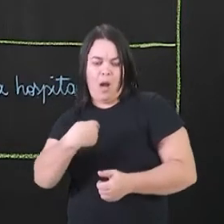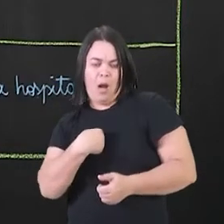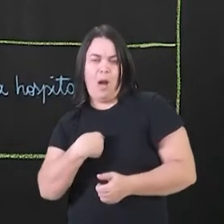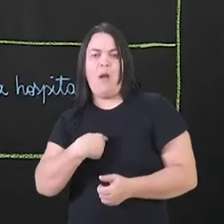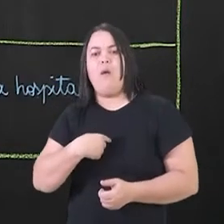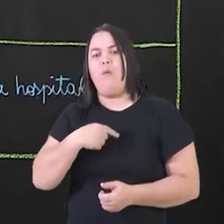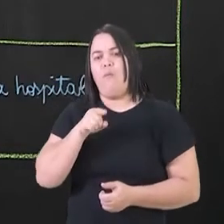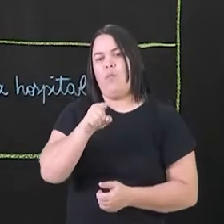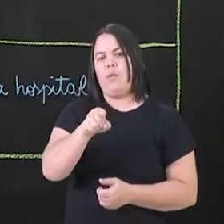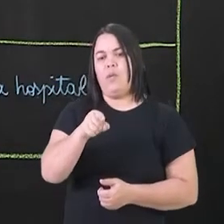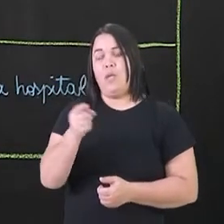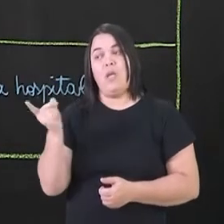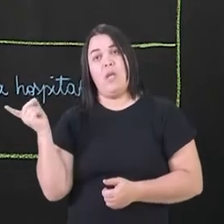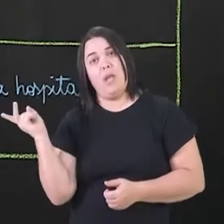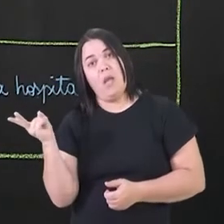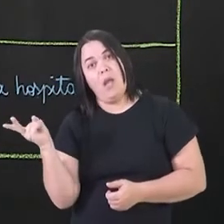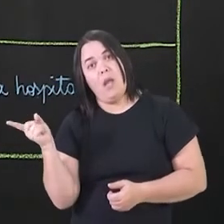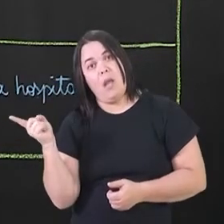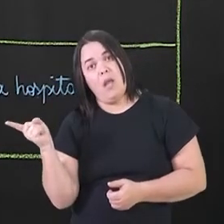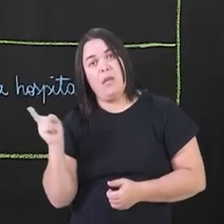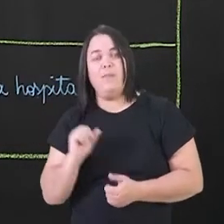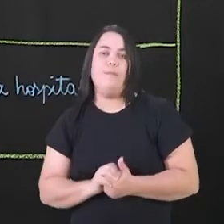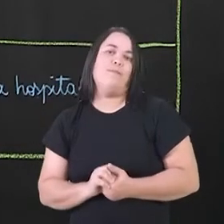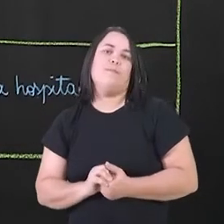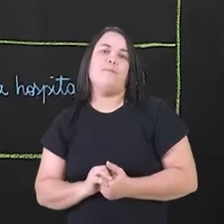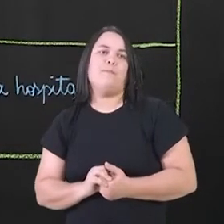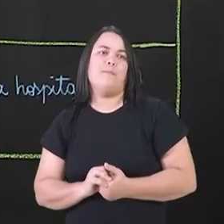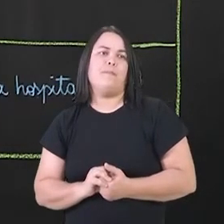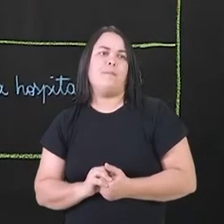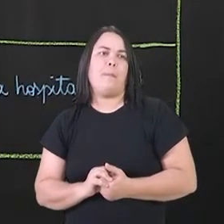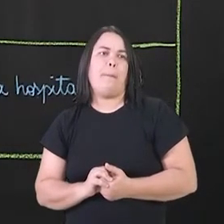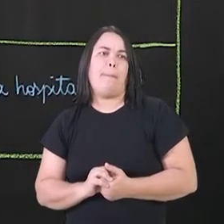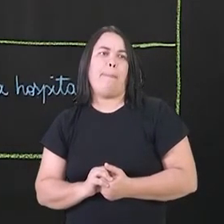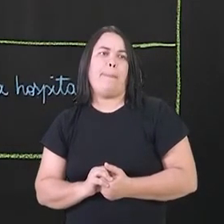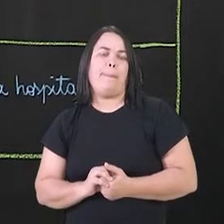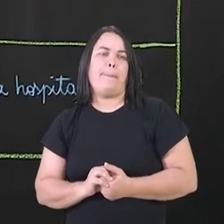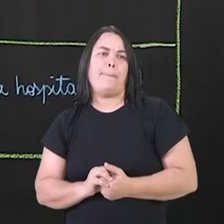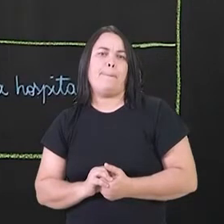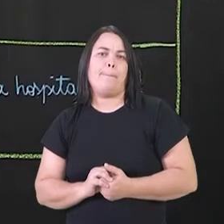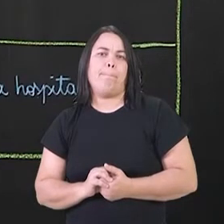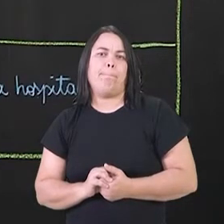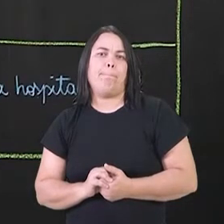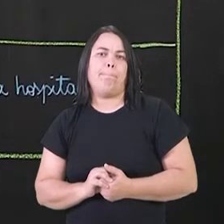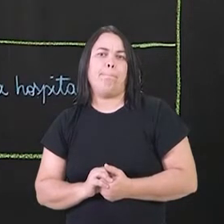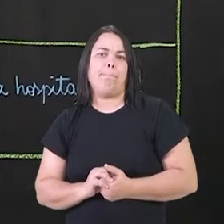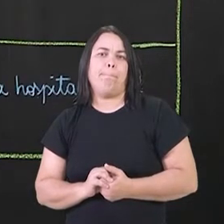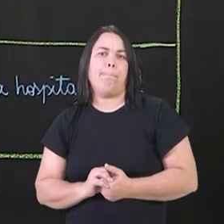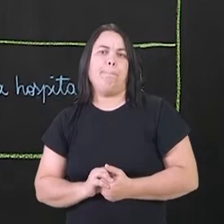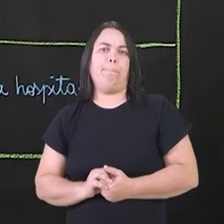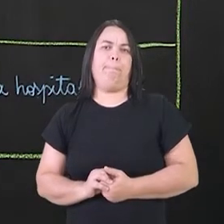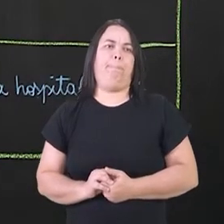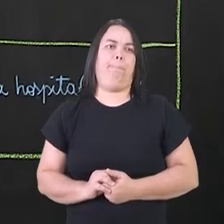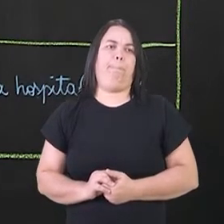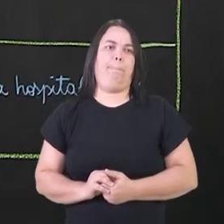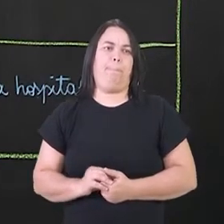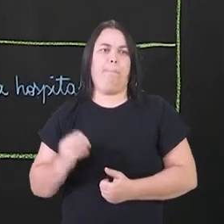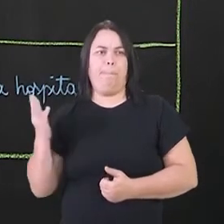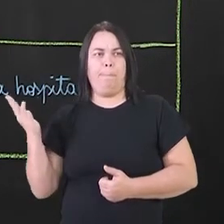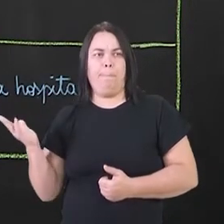terceira, I'm, he, deixa eu ver se tem algum outro caso aqui, eu tenho